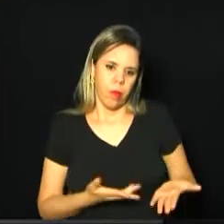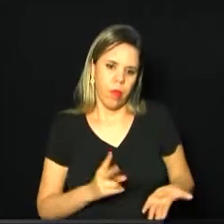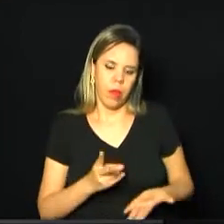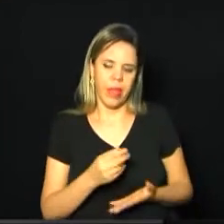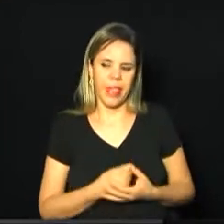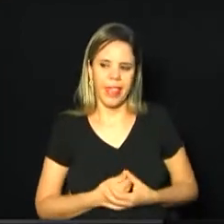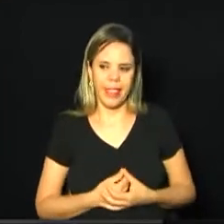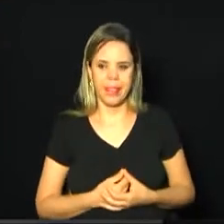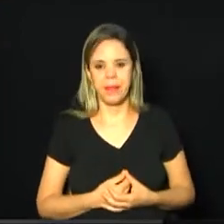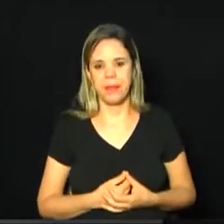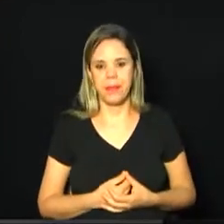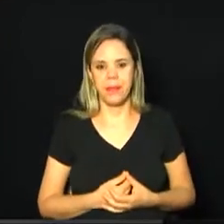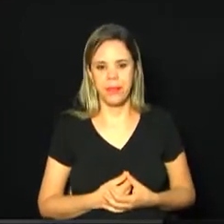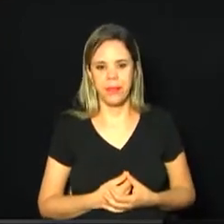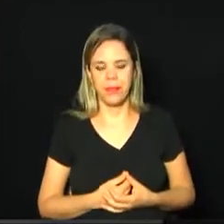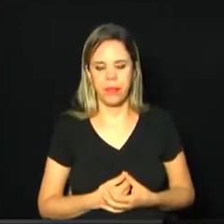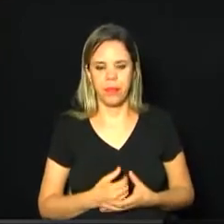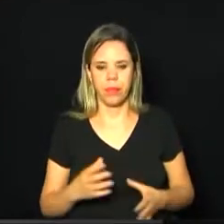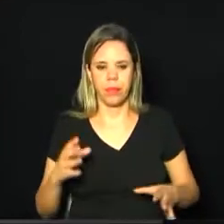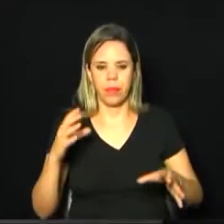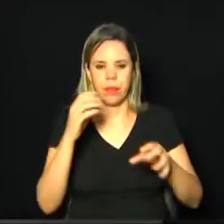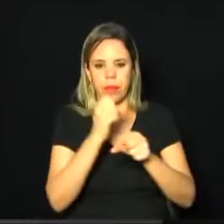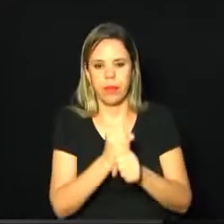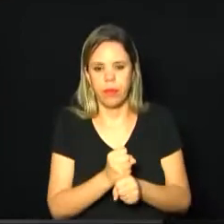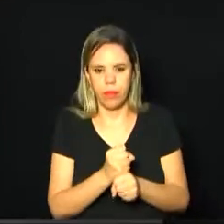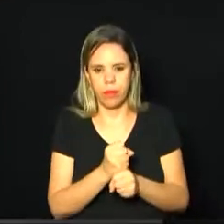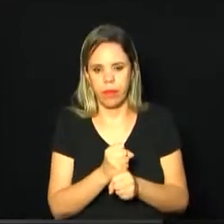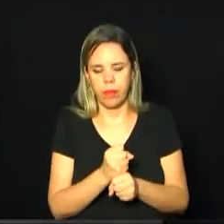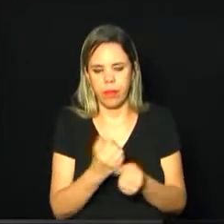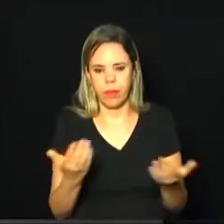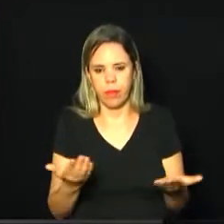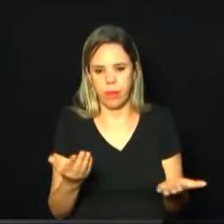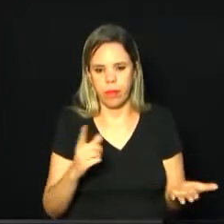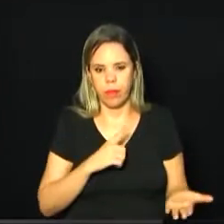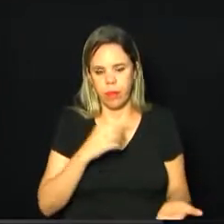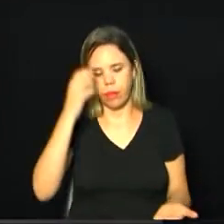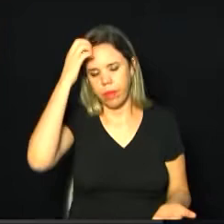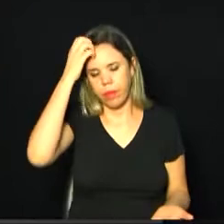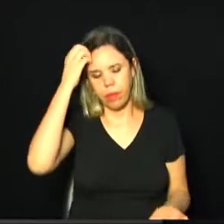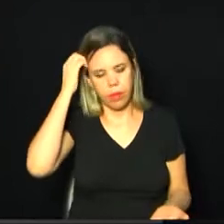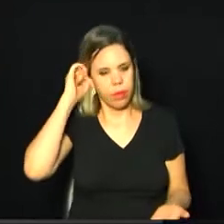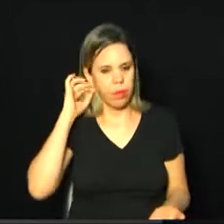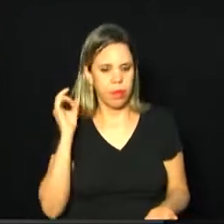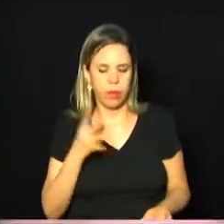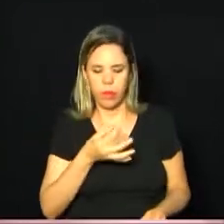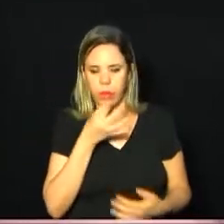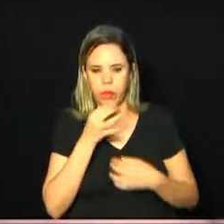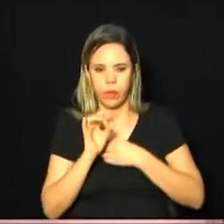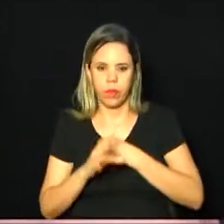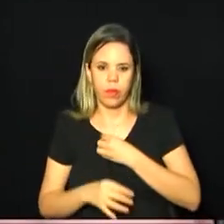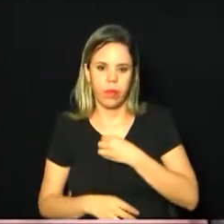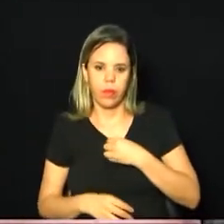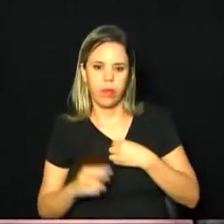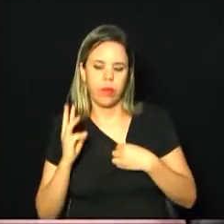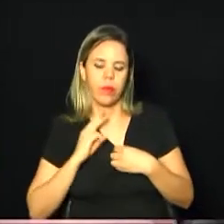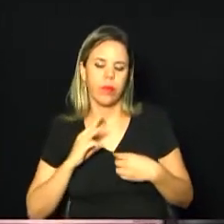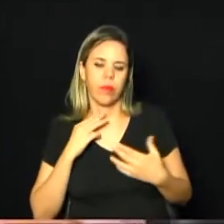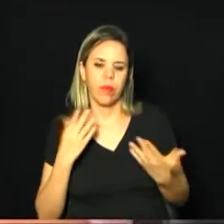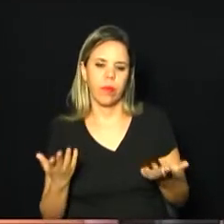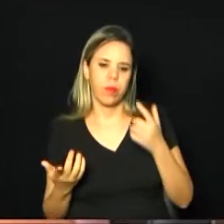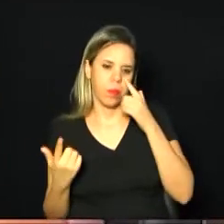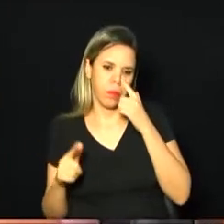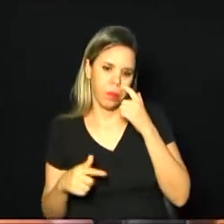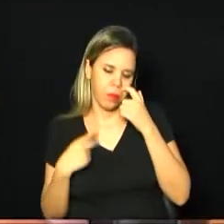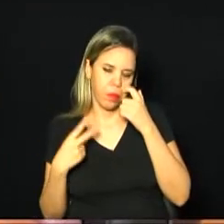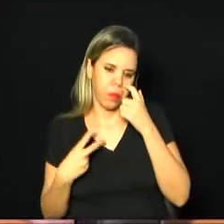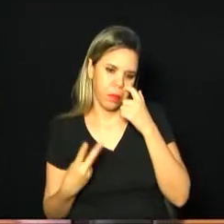mantenha essa acumulação né atualmente existentes Então é só um pouco a minha opinião Cecílio Santos foi